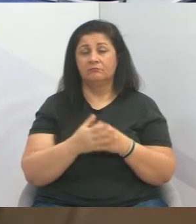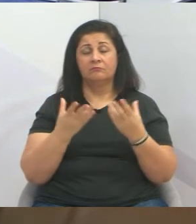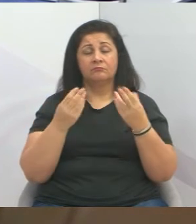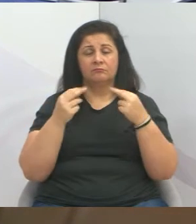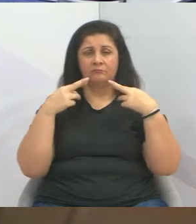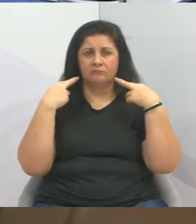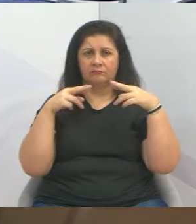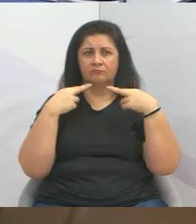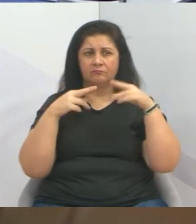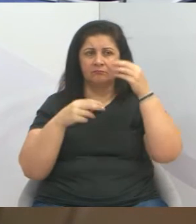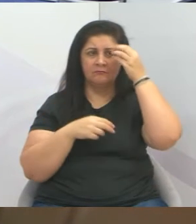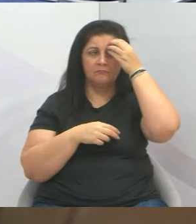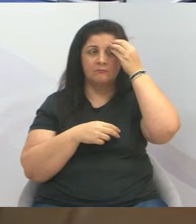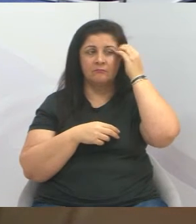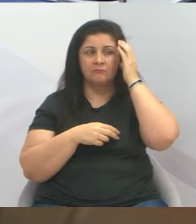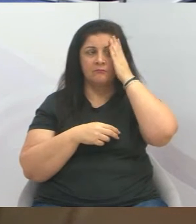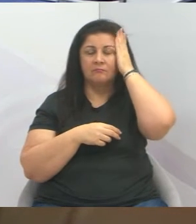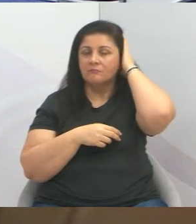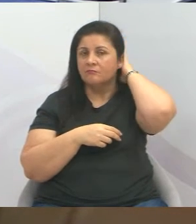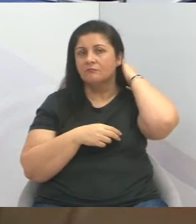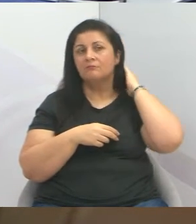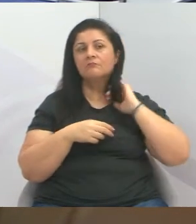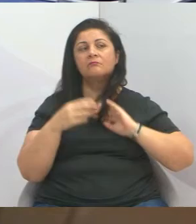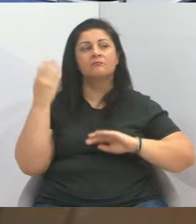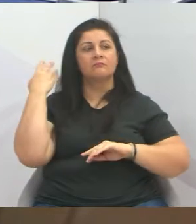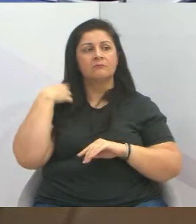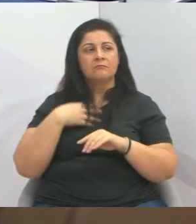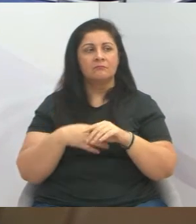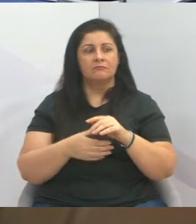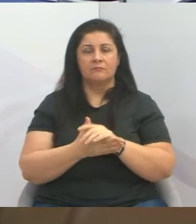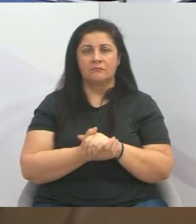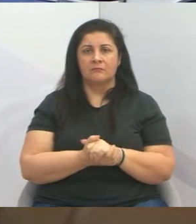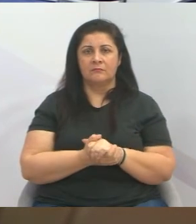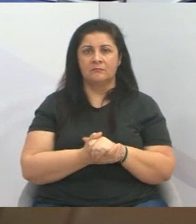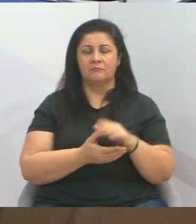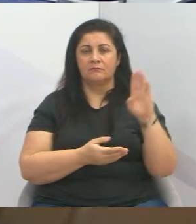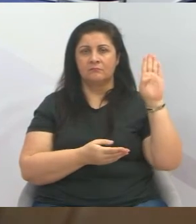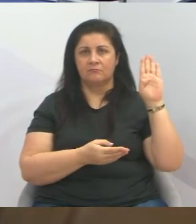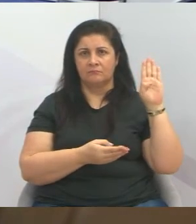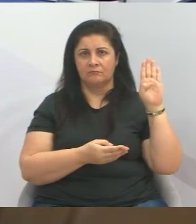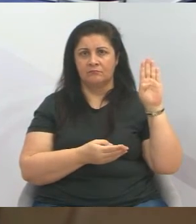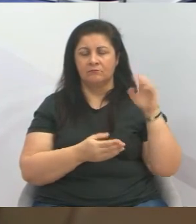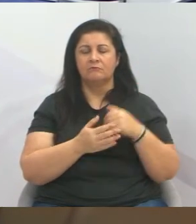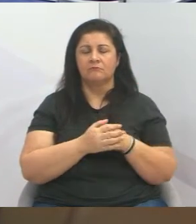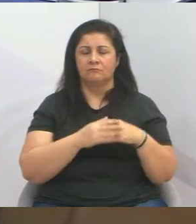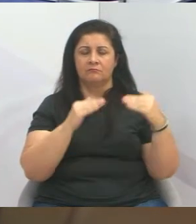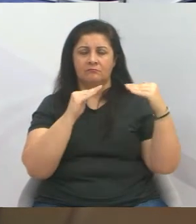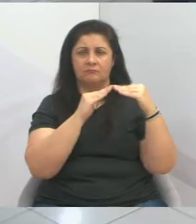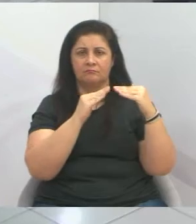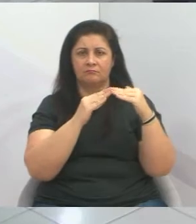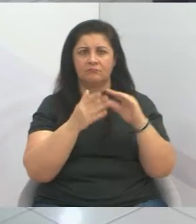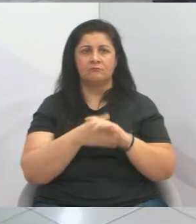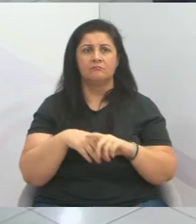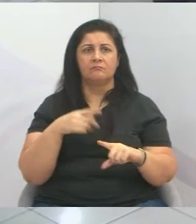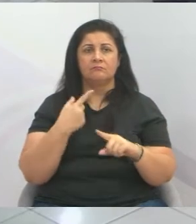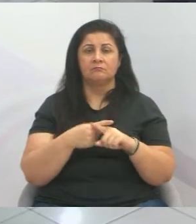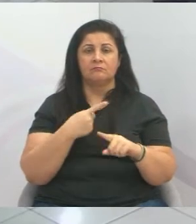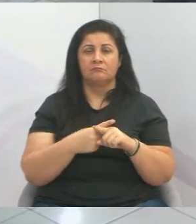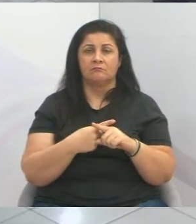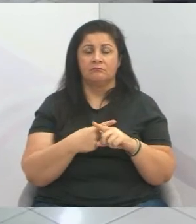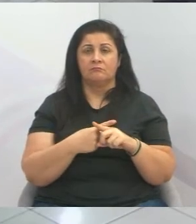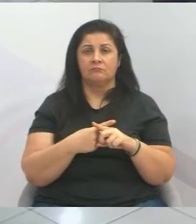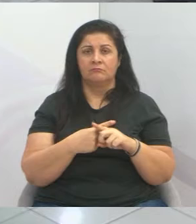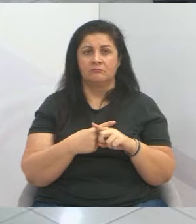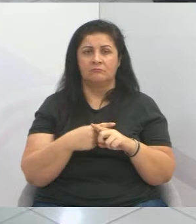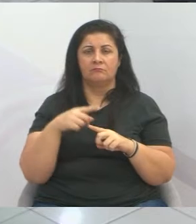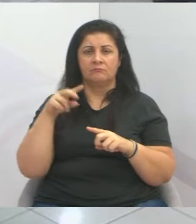reclamação é demais lá no parque dela eu vou votar favorável também senhor presidente porque